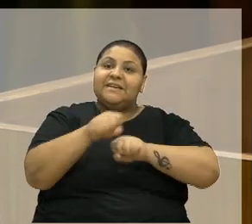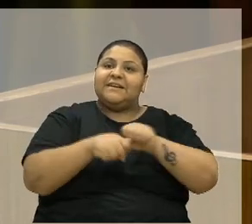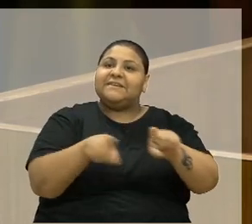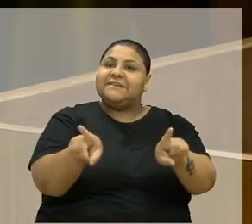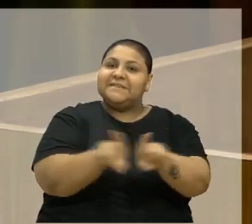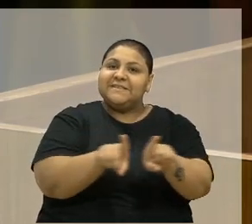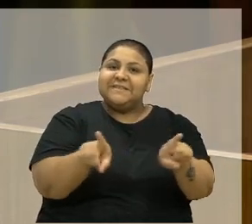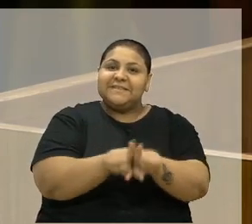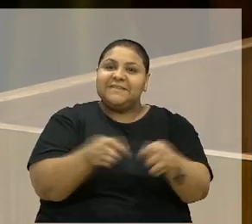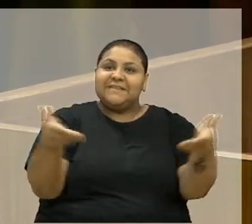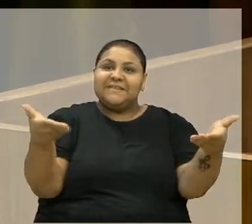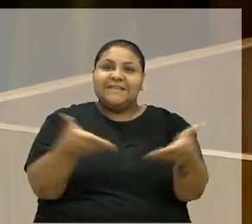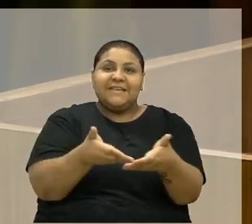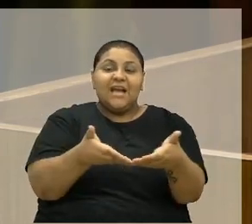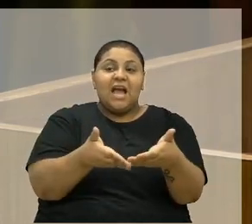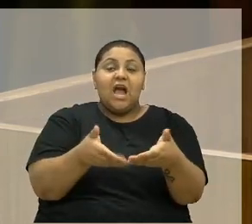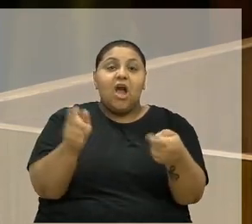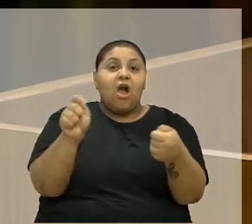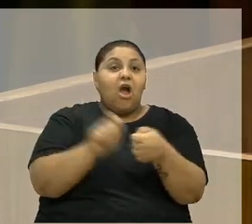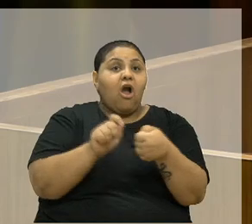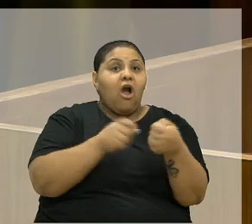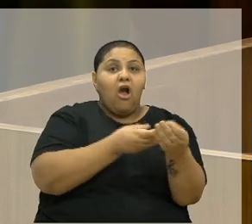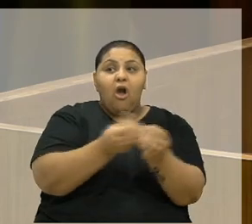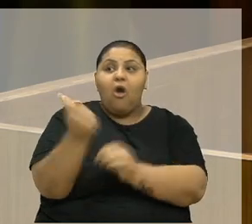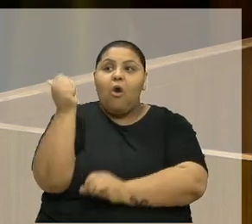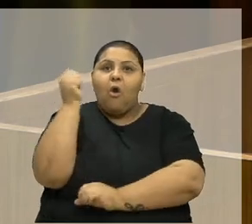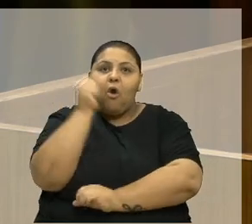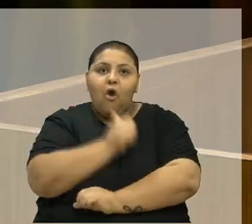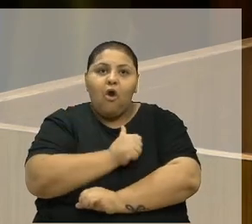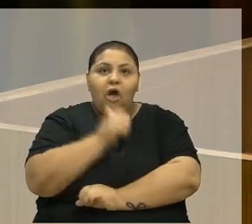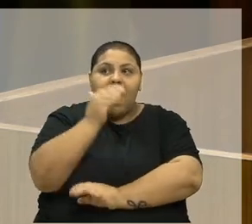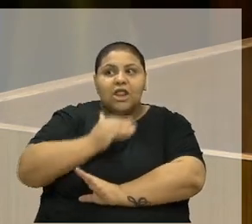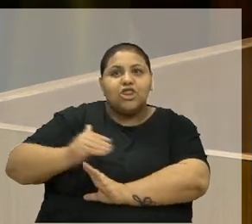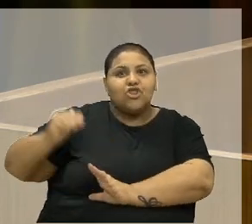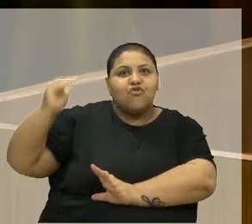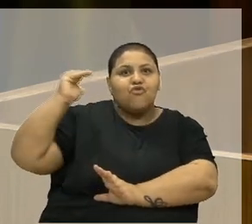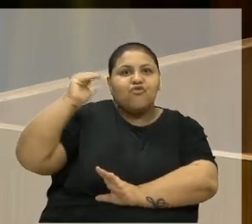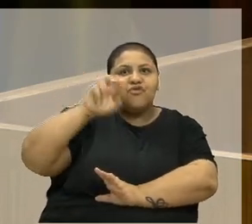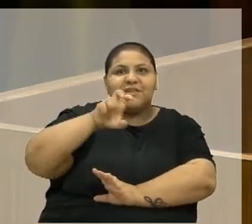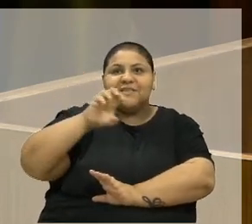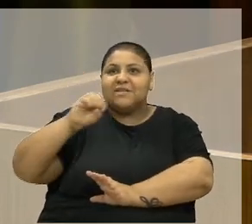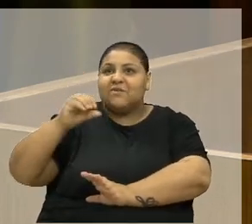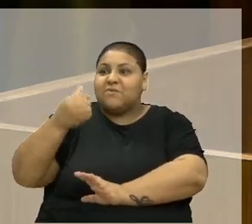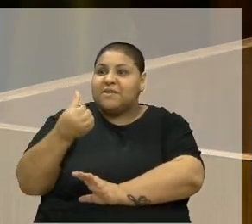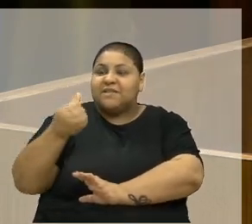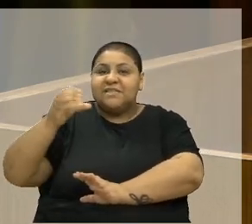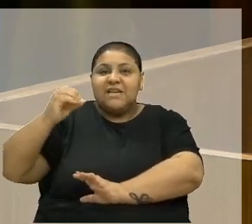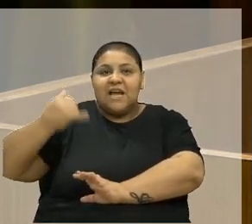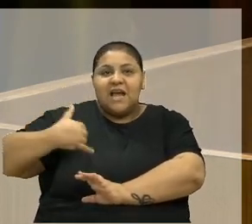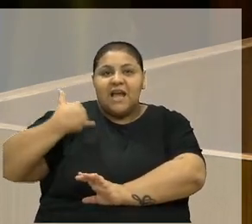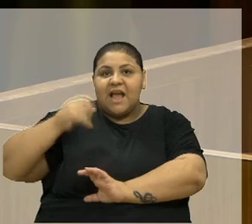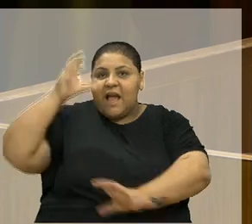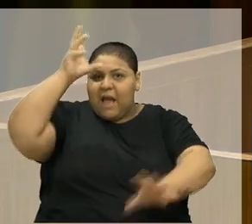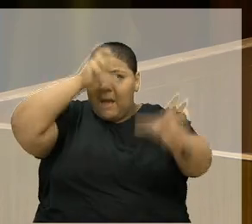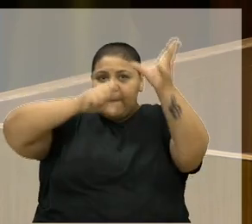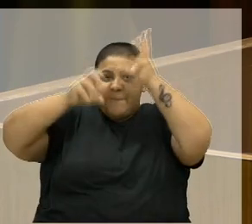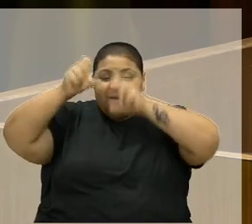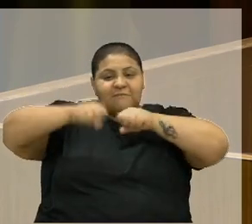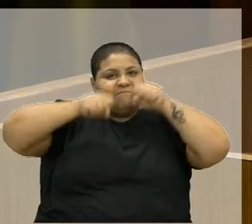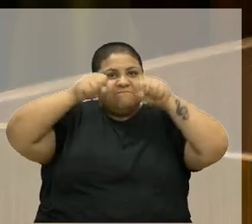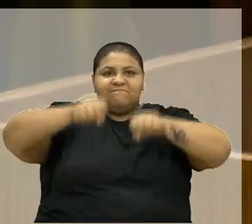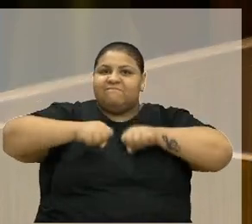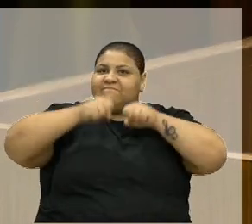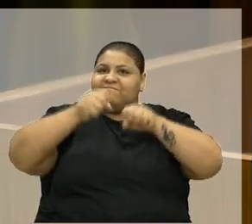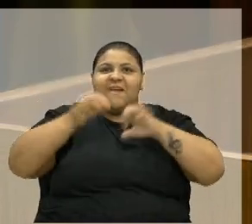me disse ta a realização de muitas mulheres de muitos adultos 50 60 anos aprendendo a andar de bicicleta é